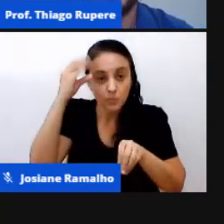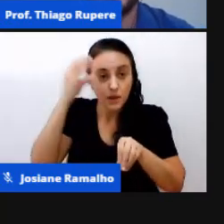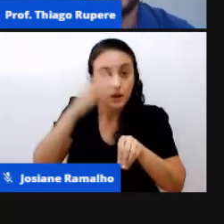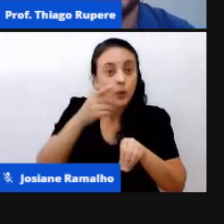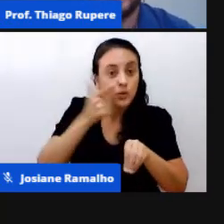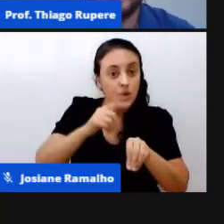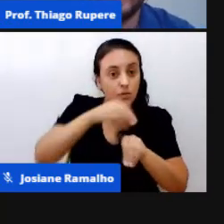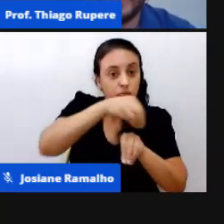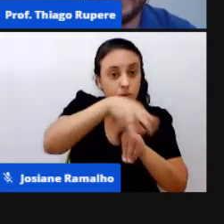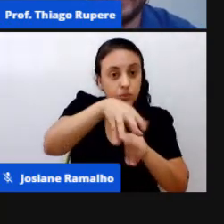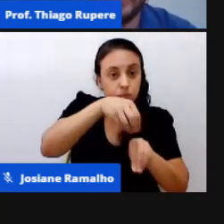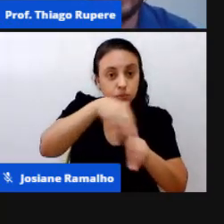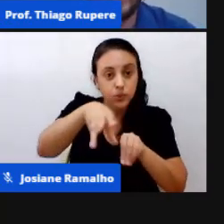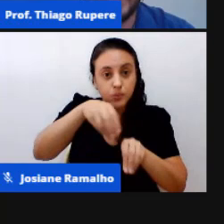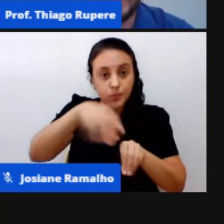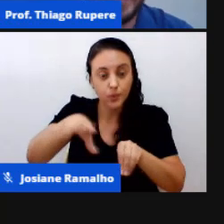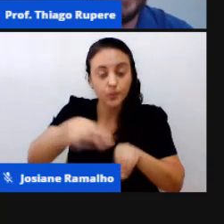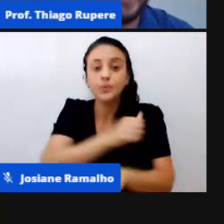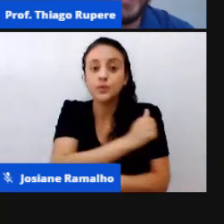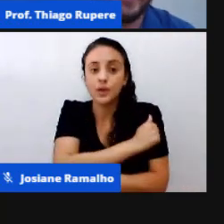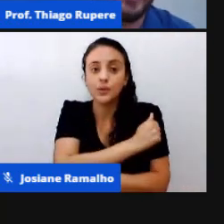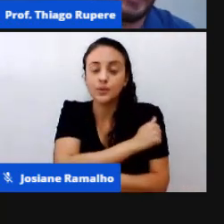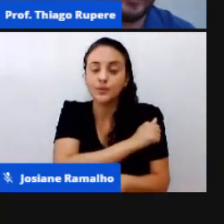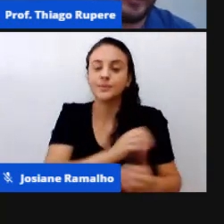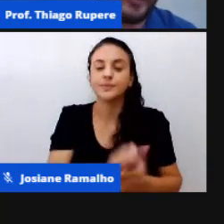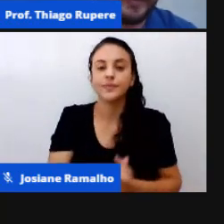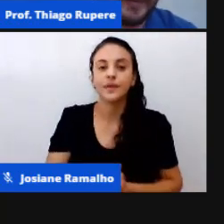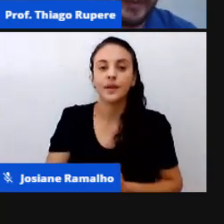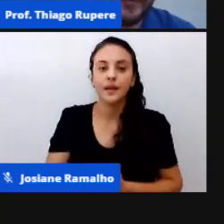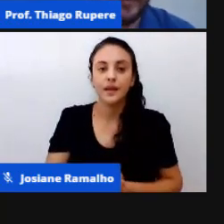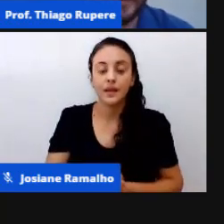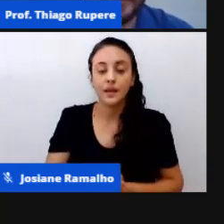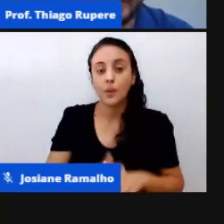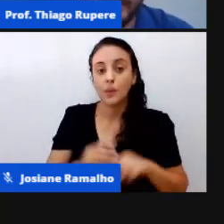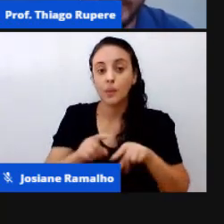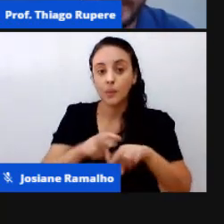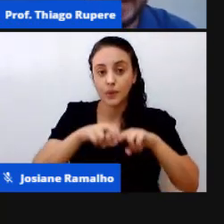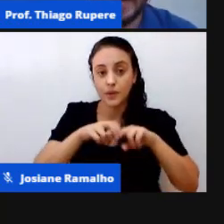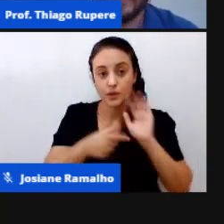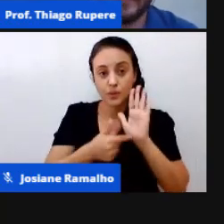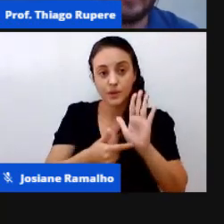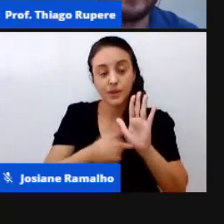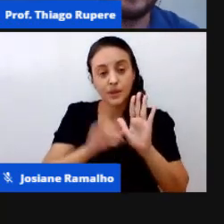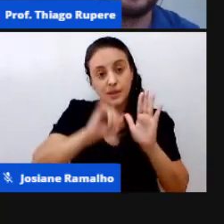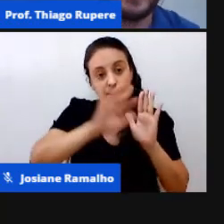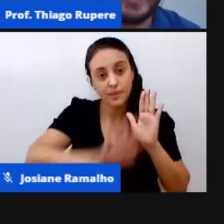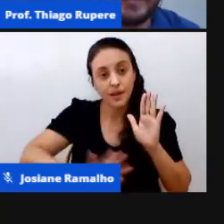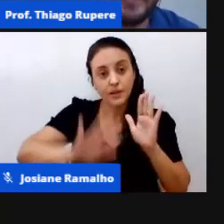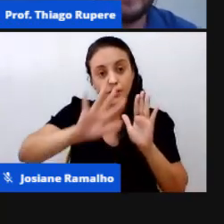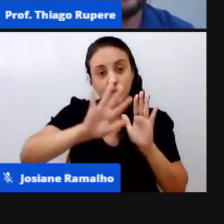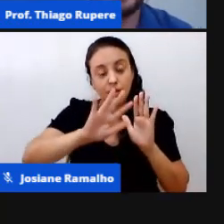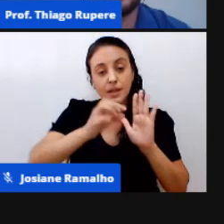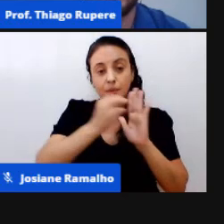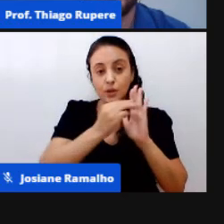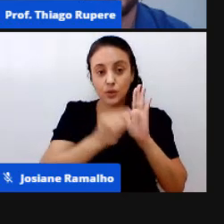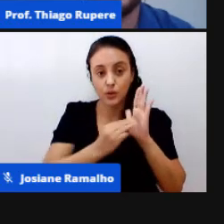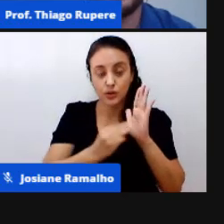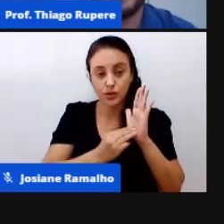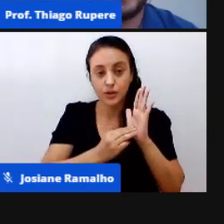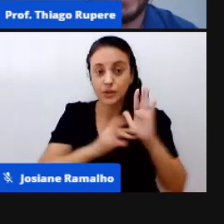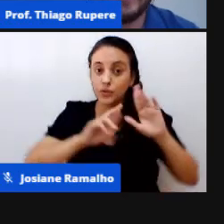essa imagem aqui para dizer que as metodologias que não são ativas, elas são diferentes das